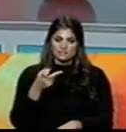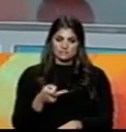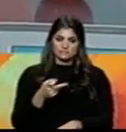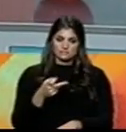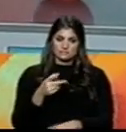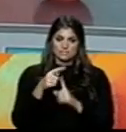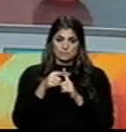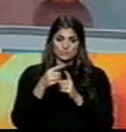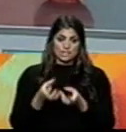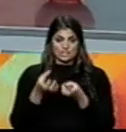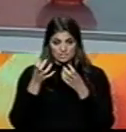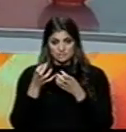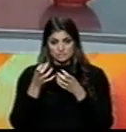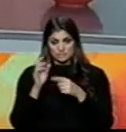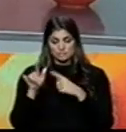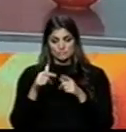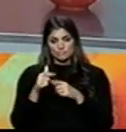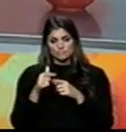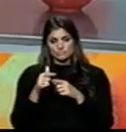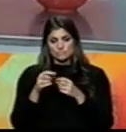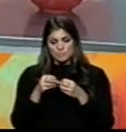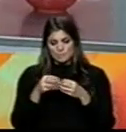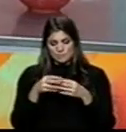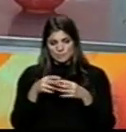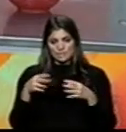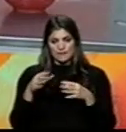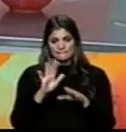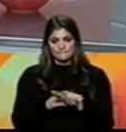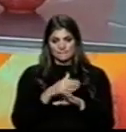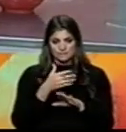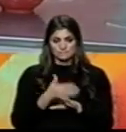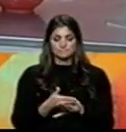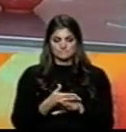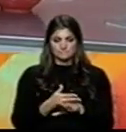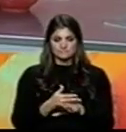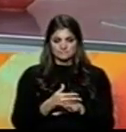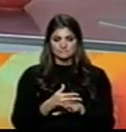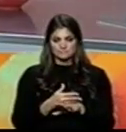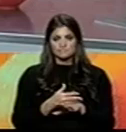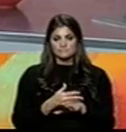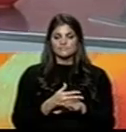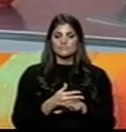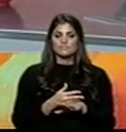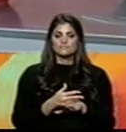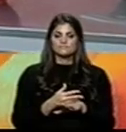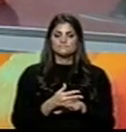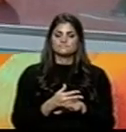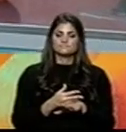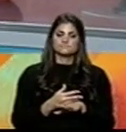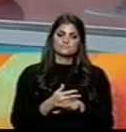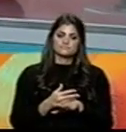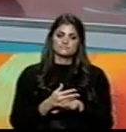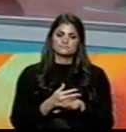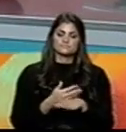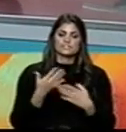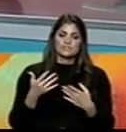que... fiquem com o tamanho com o dobro do seu tamanho. Só, portanto, okay? É um super rato mica, é aquilo que eu vou fazer. Vai dobrar de tamanho,